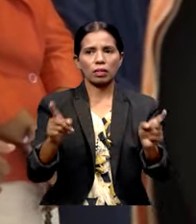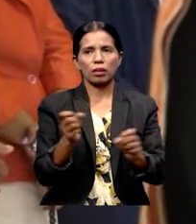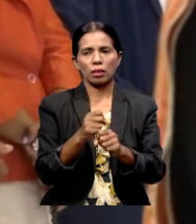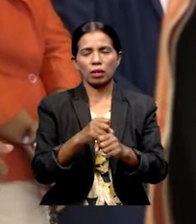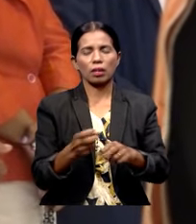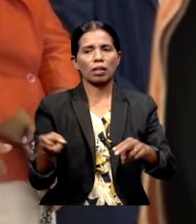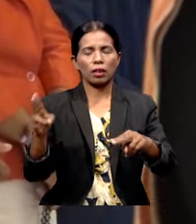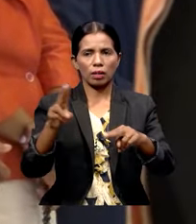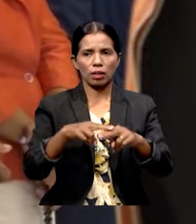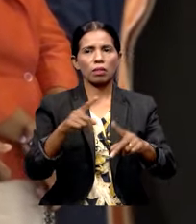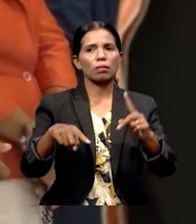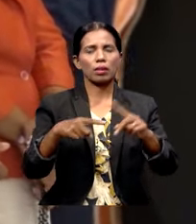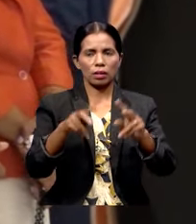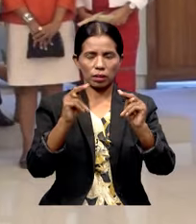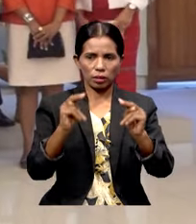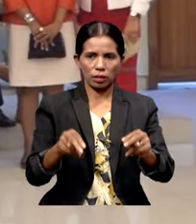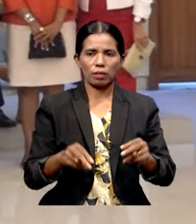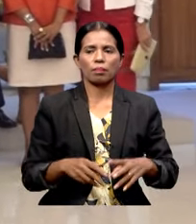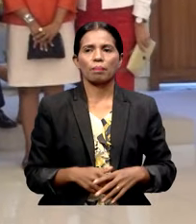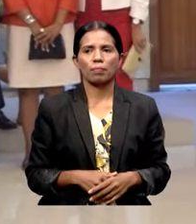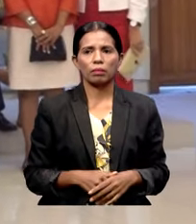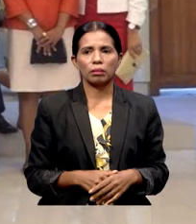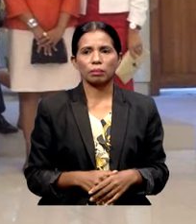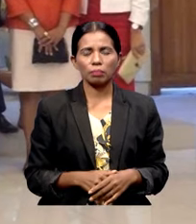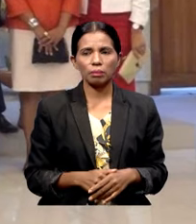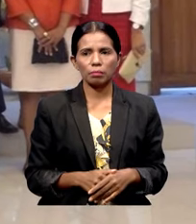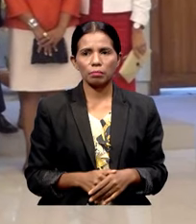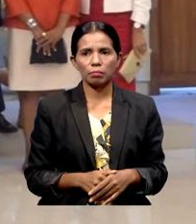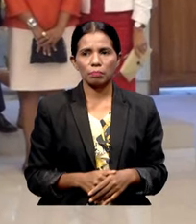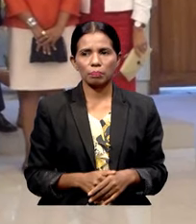extensão bem hira e a necessidade. Celina Lopes Agostinho da Costa, GMN.